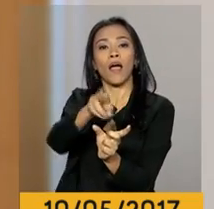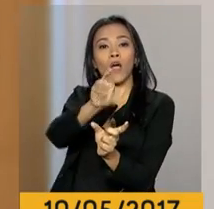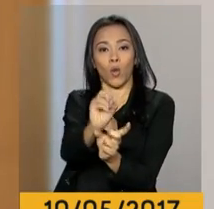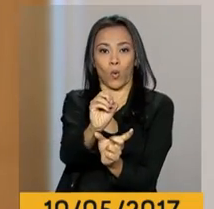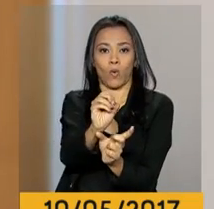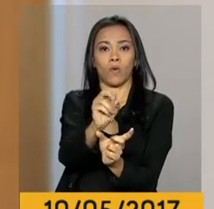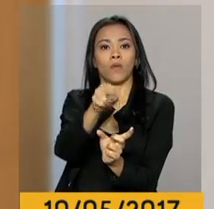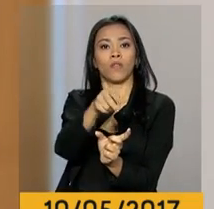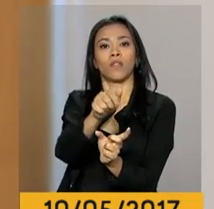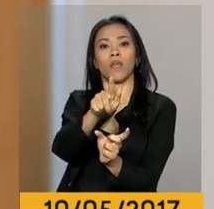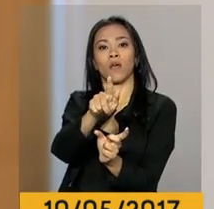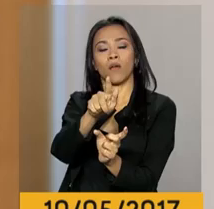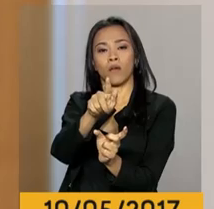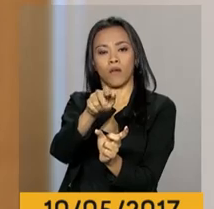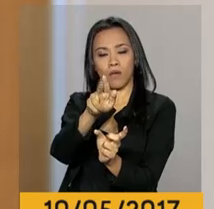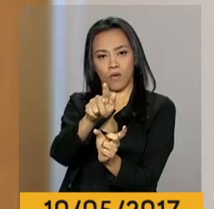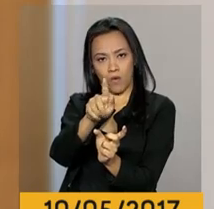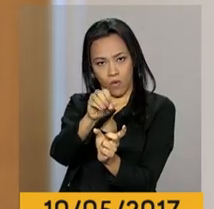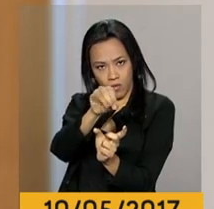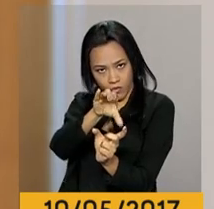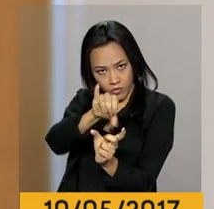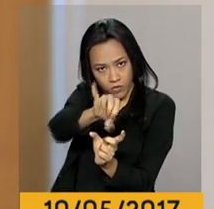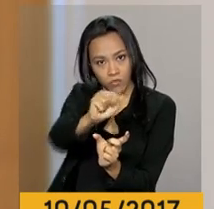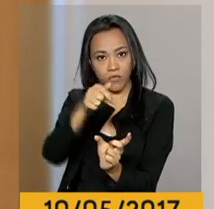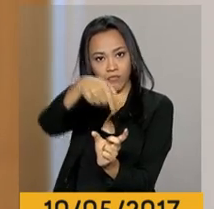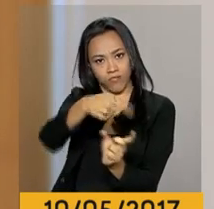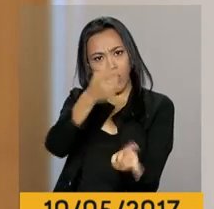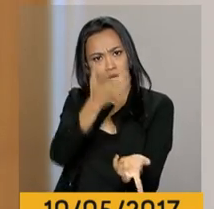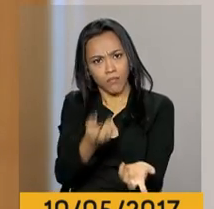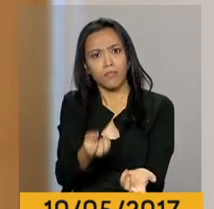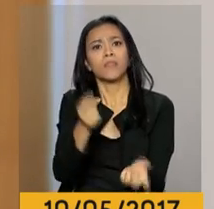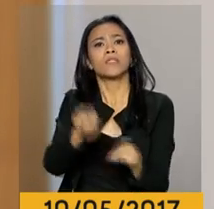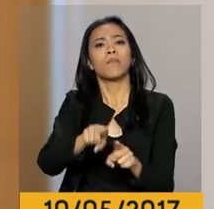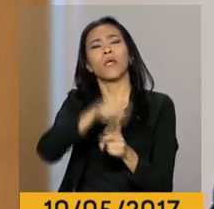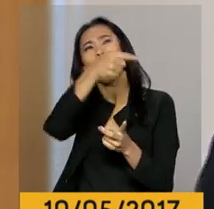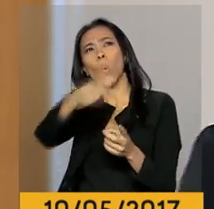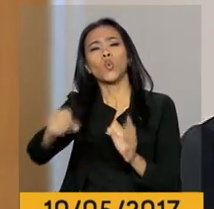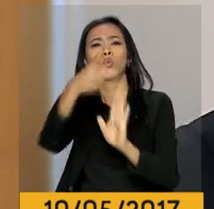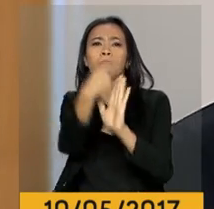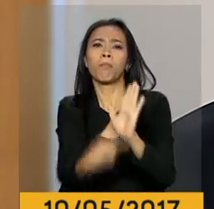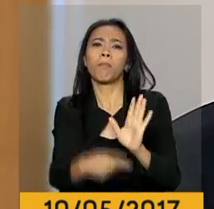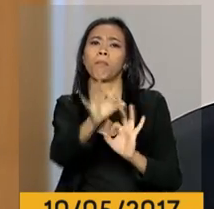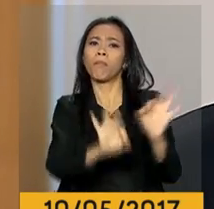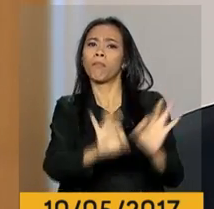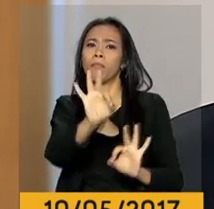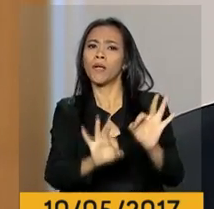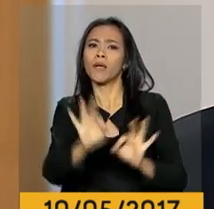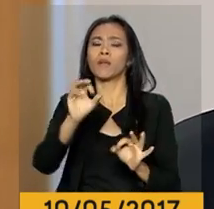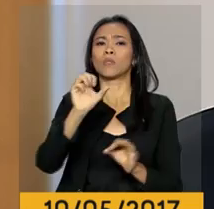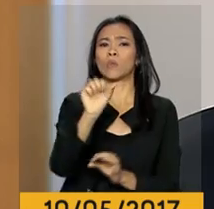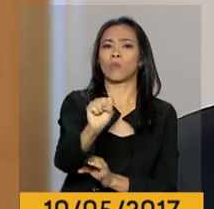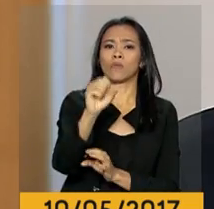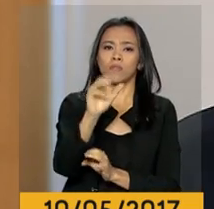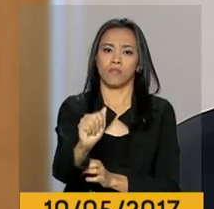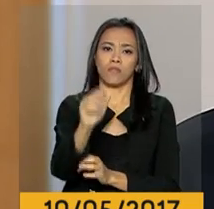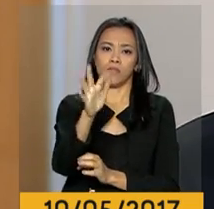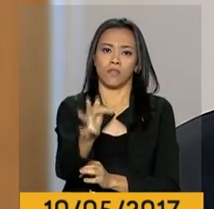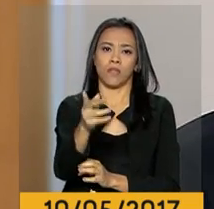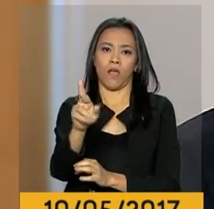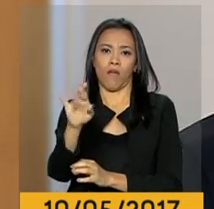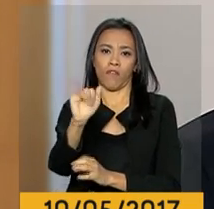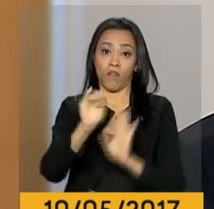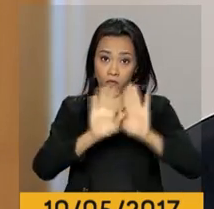precisamente em função do incentivo que demos ao longo desse período o plano safre e Outros tantos planos que dizem respeito ao